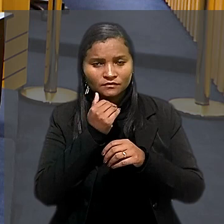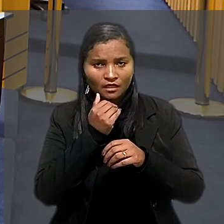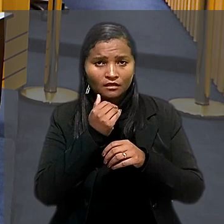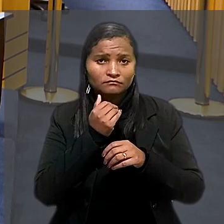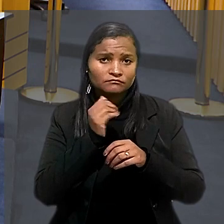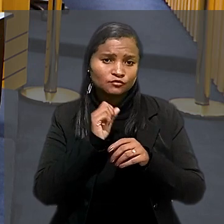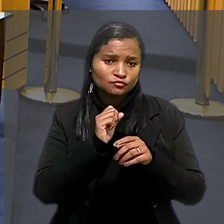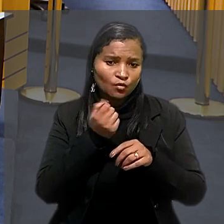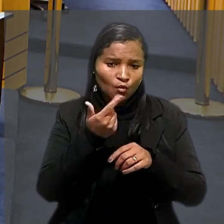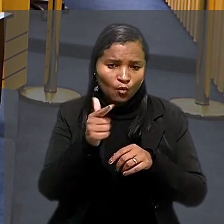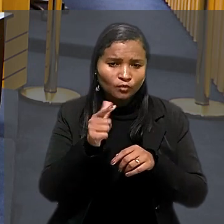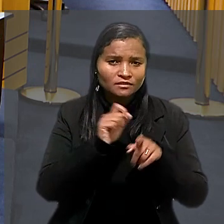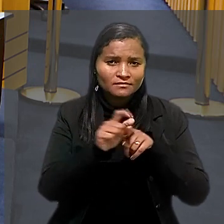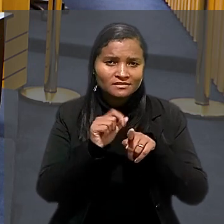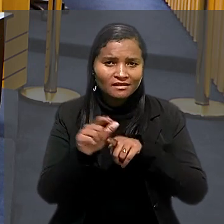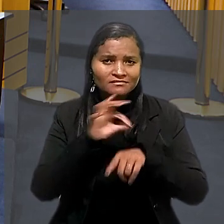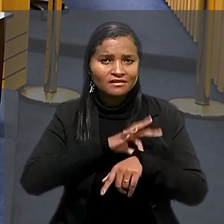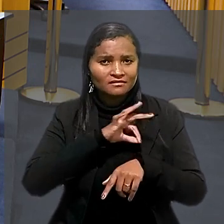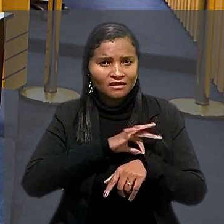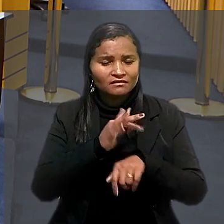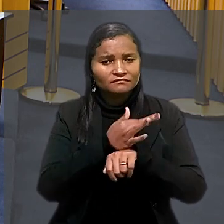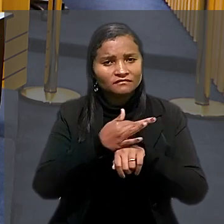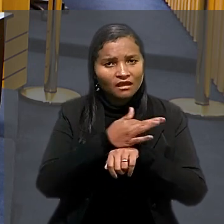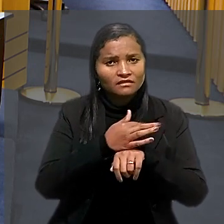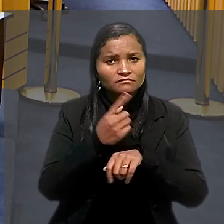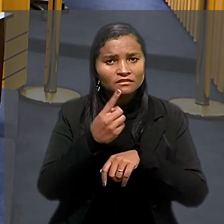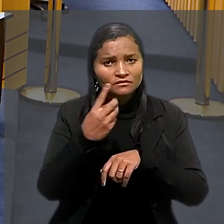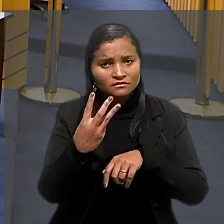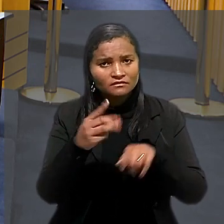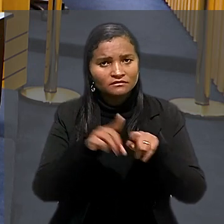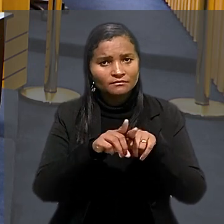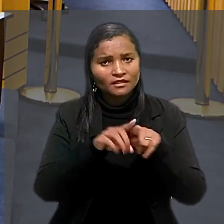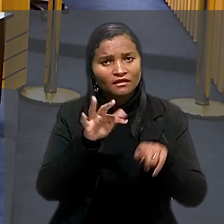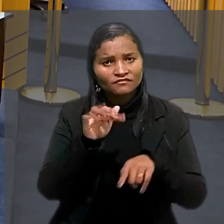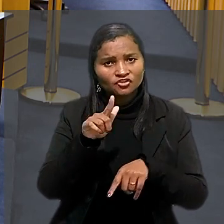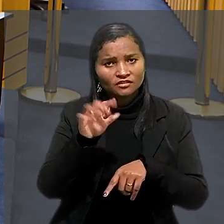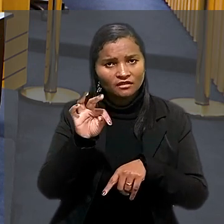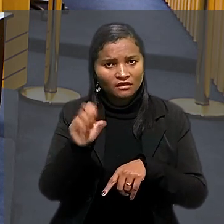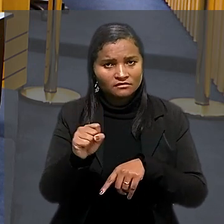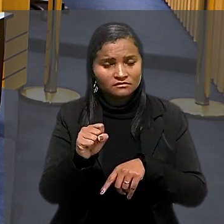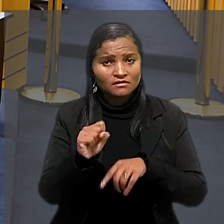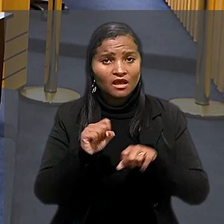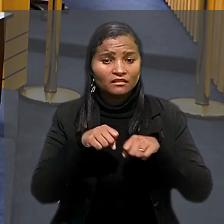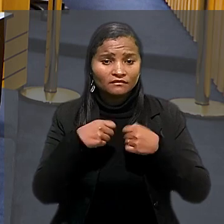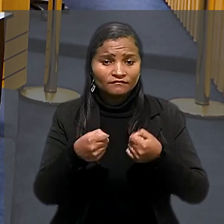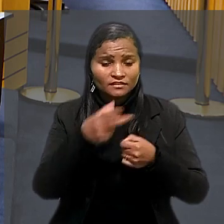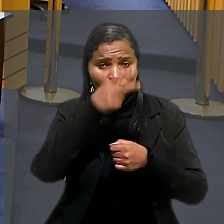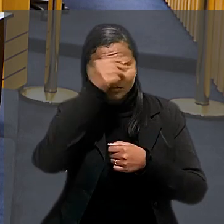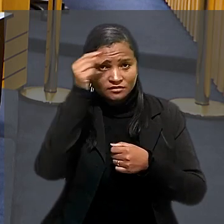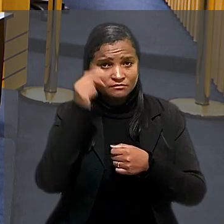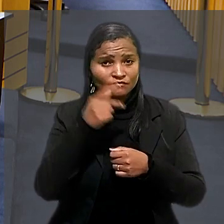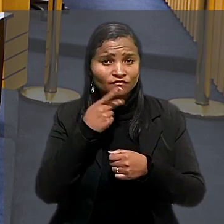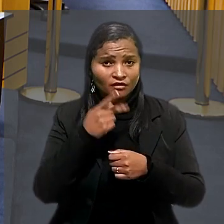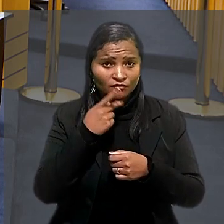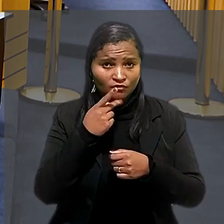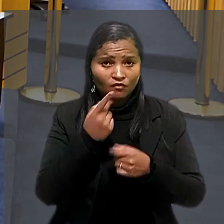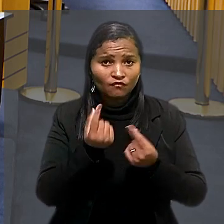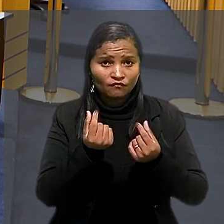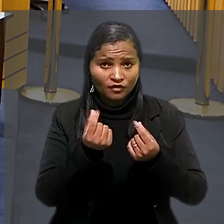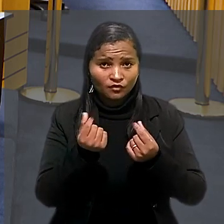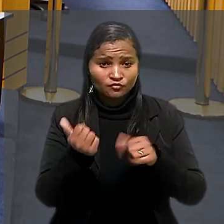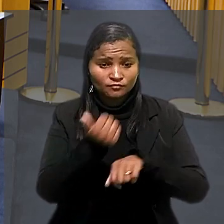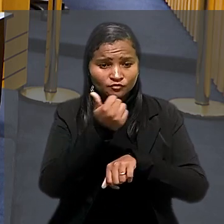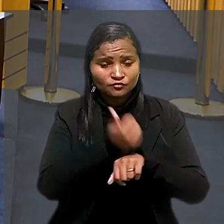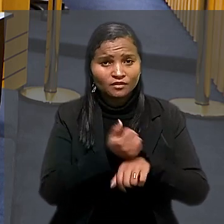parcelas salariais, como férias, 13º e FGTS. A defesa do município sustentou que os